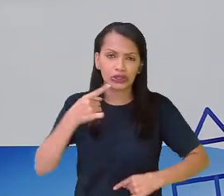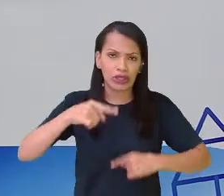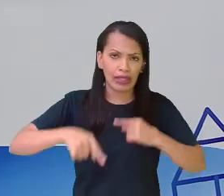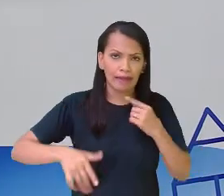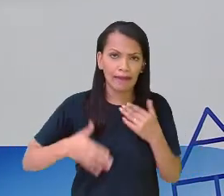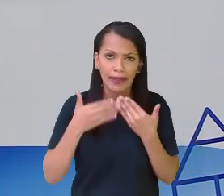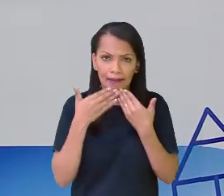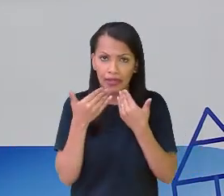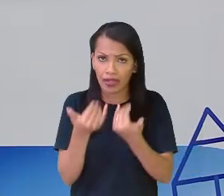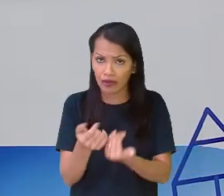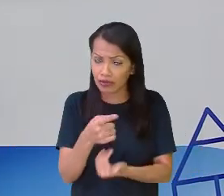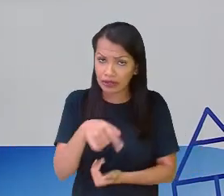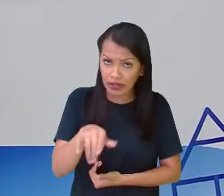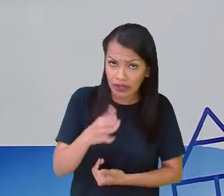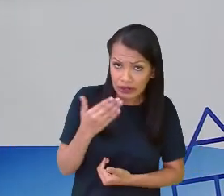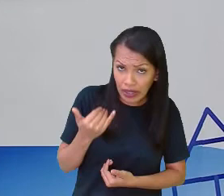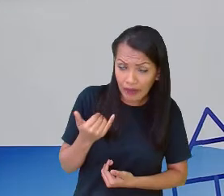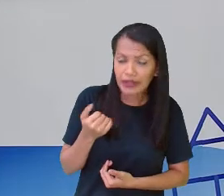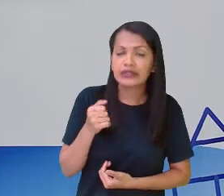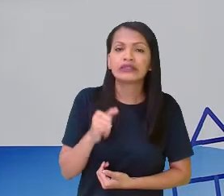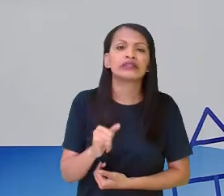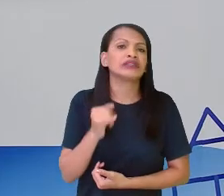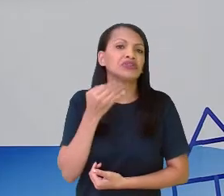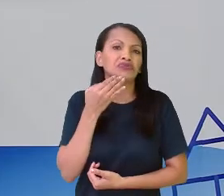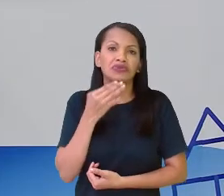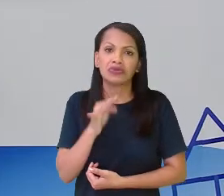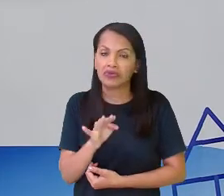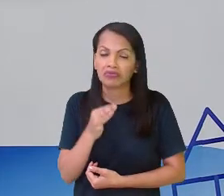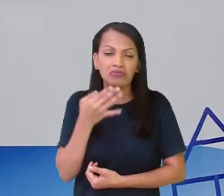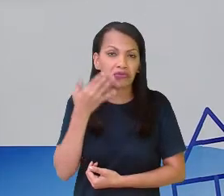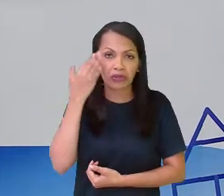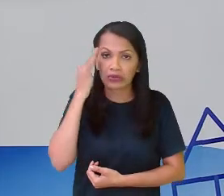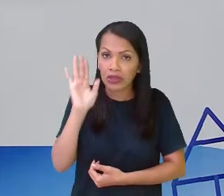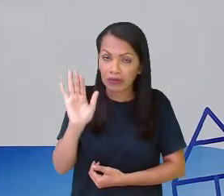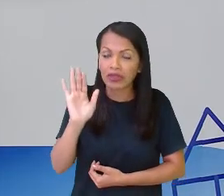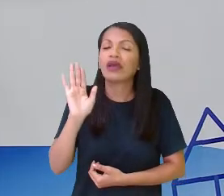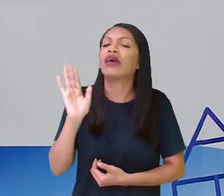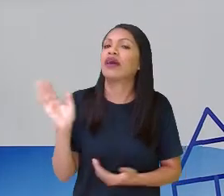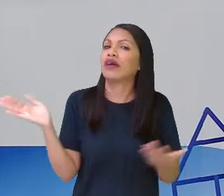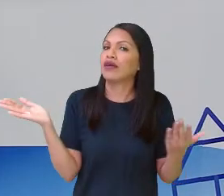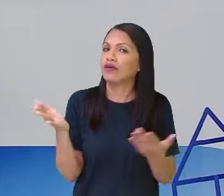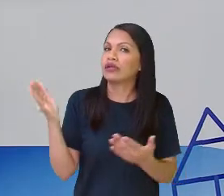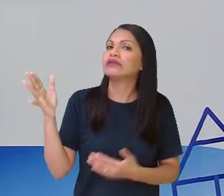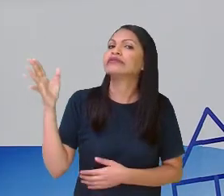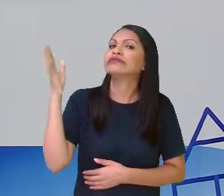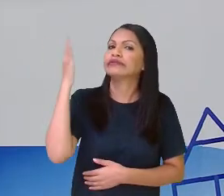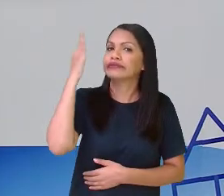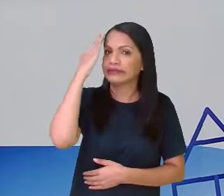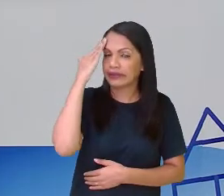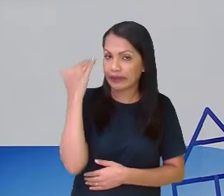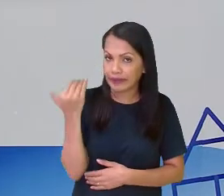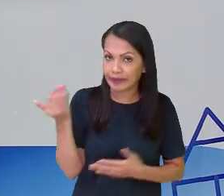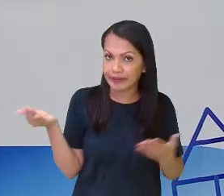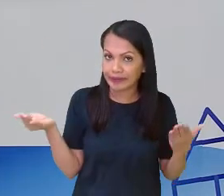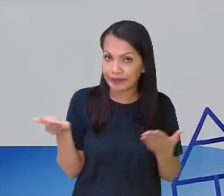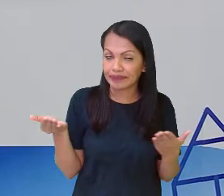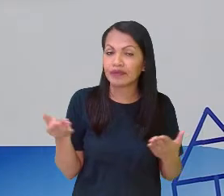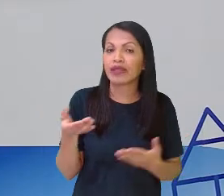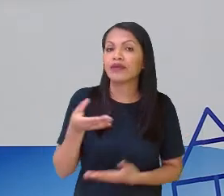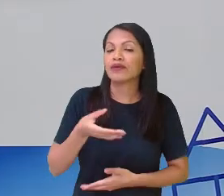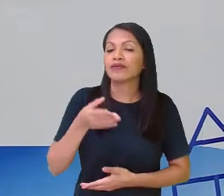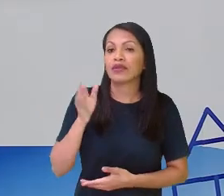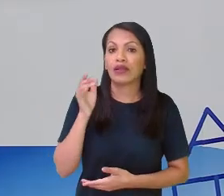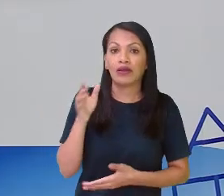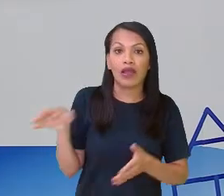sabem disso? Se não sabia, saiba agora. Toma um copinho de água assim que você acorda para dar uma